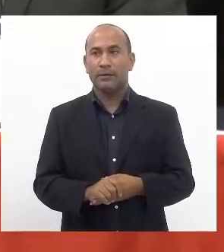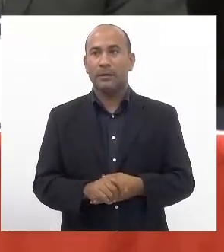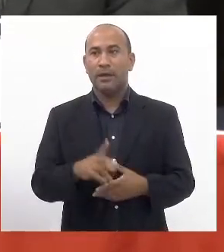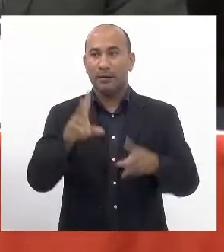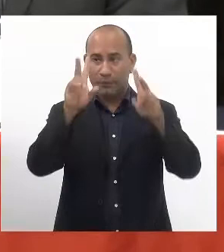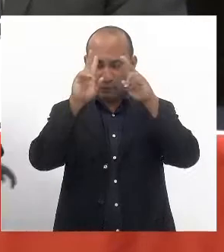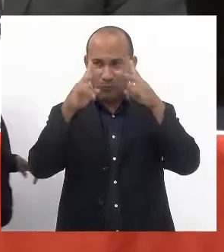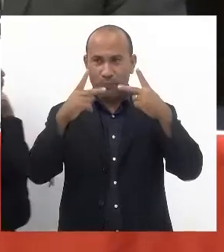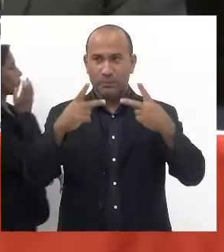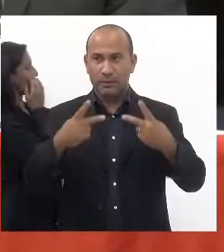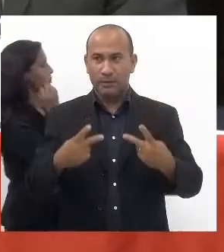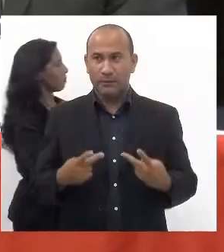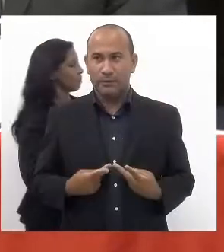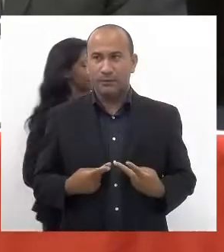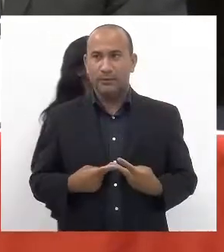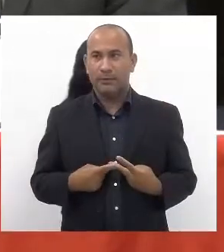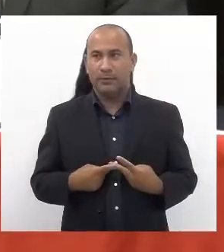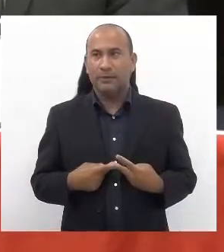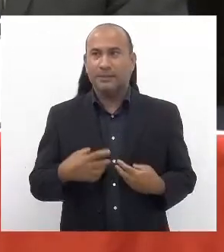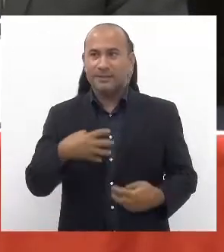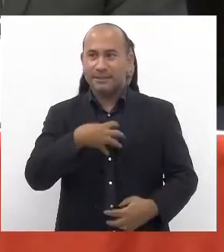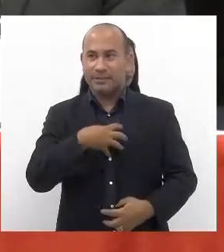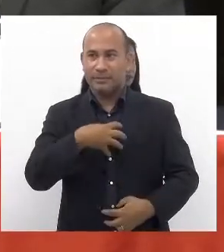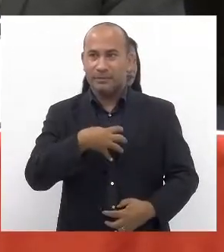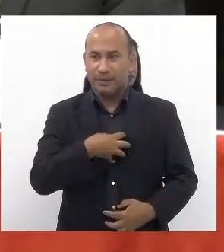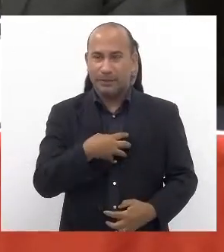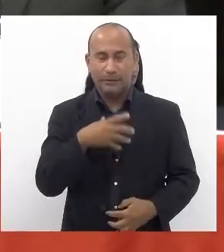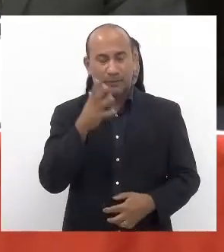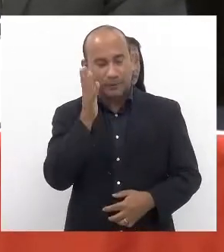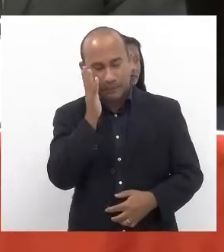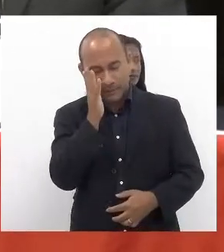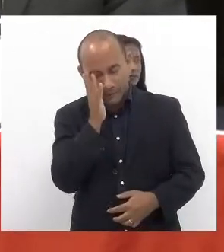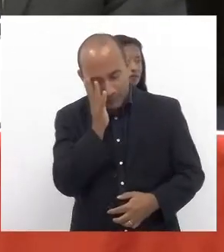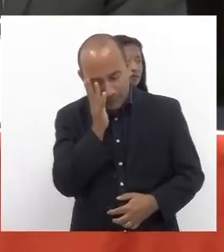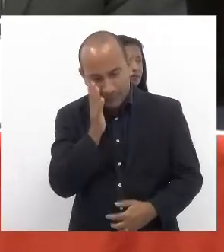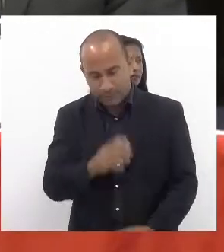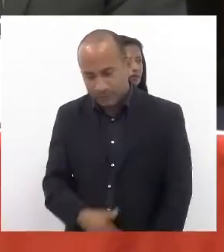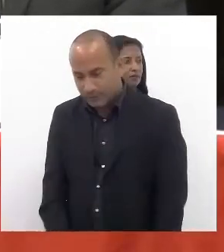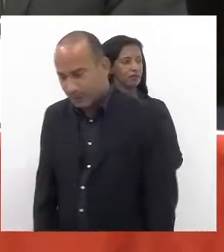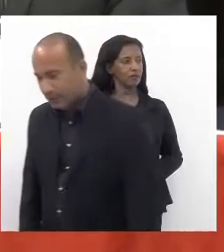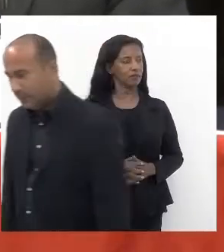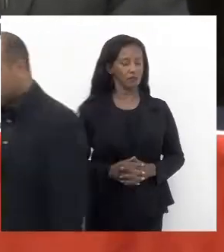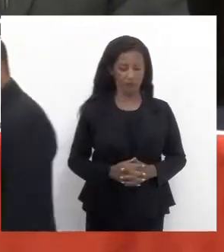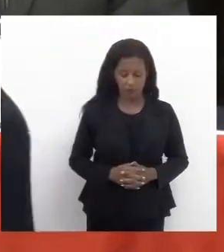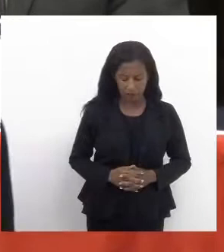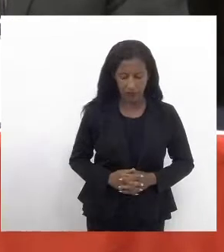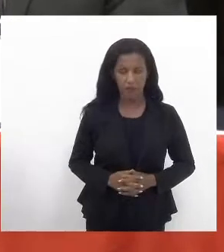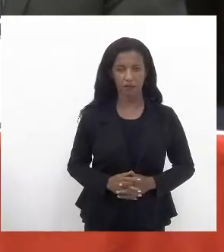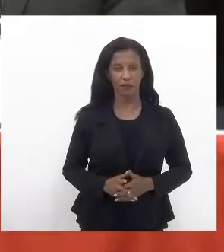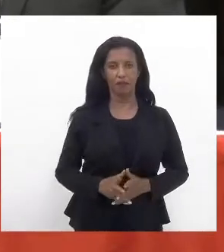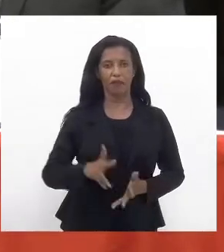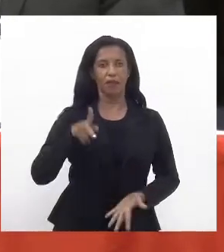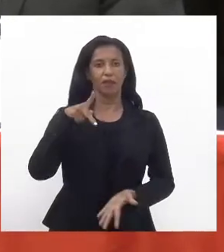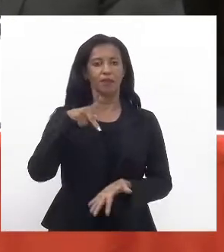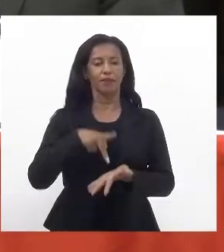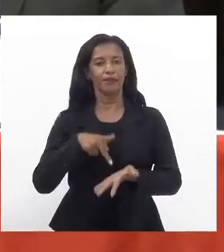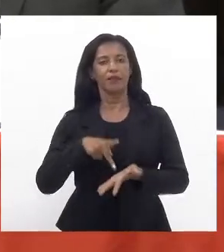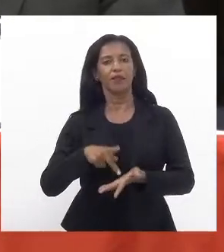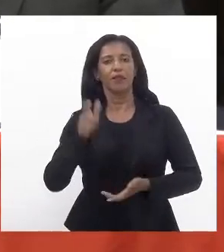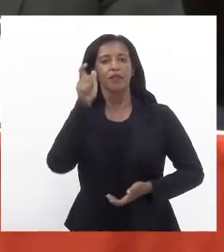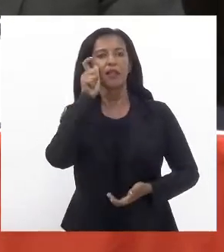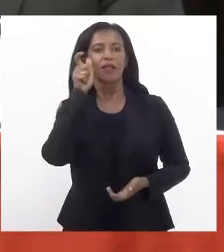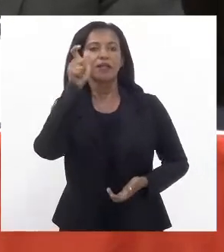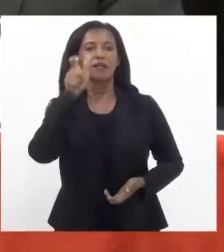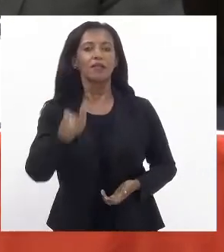no homem, desperta sentimentos adormecidos, põe-nos em presença de verdadeiros interesses